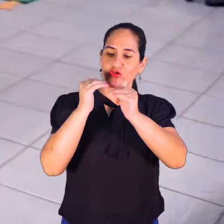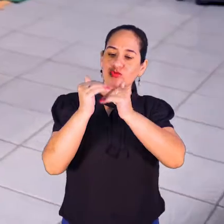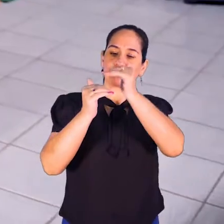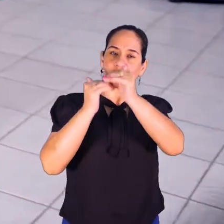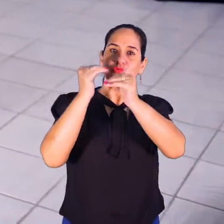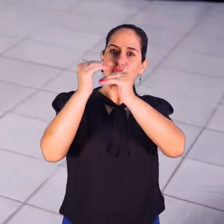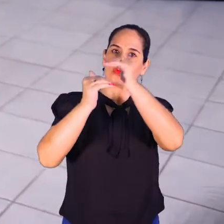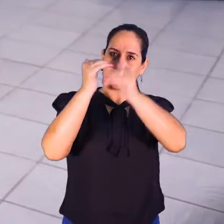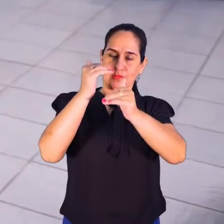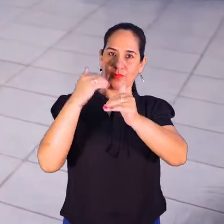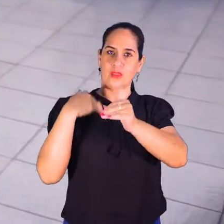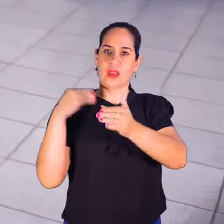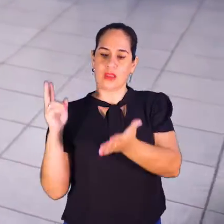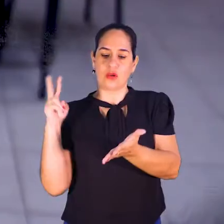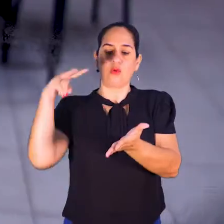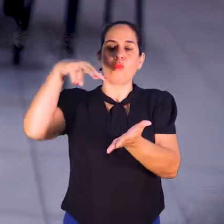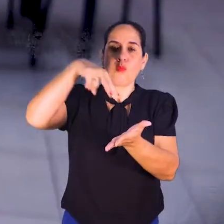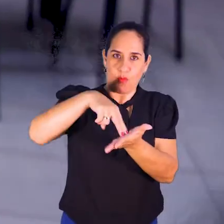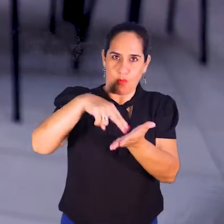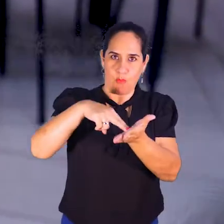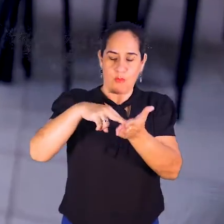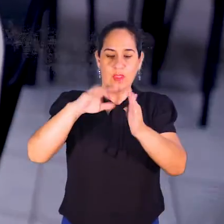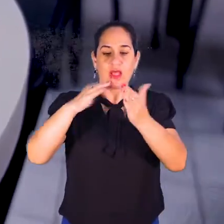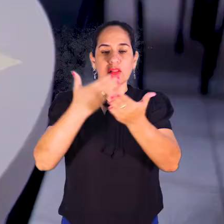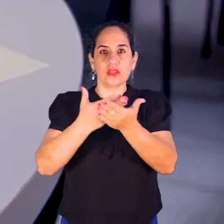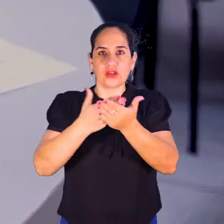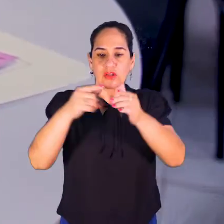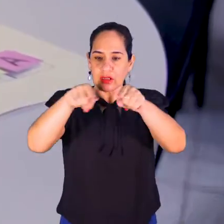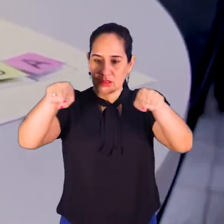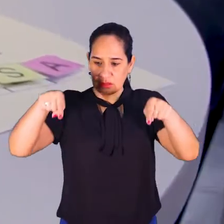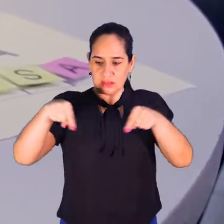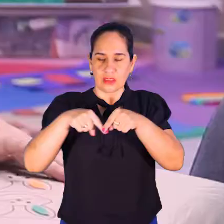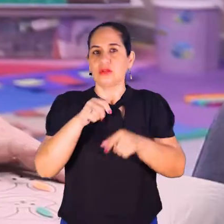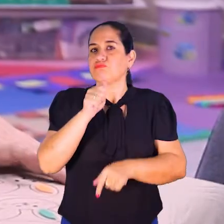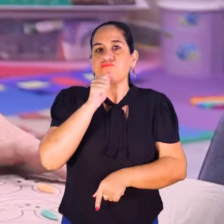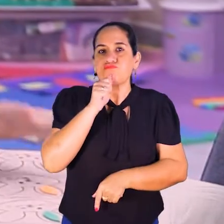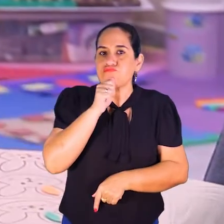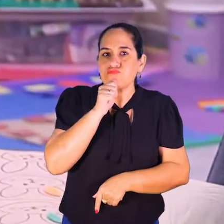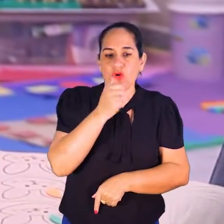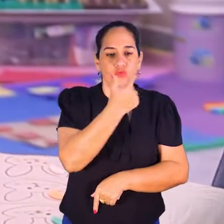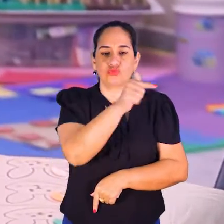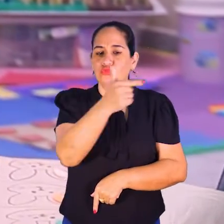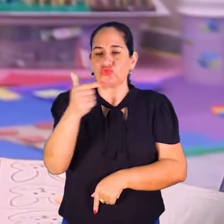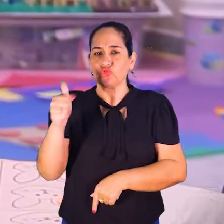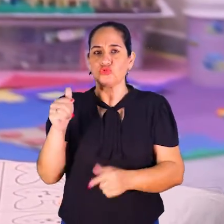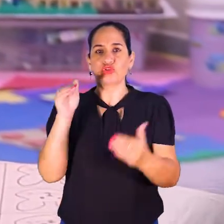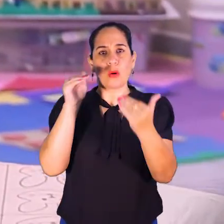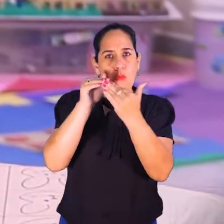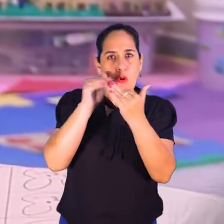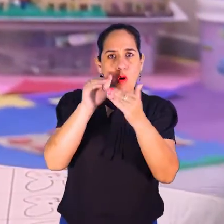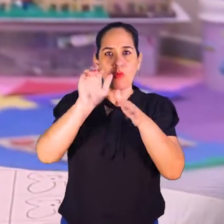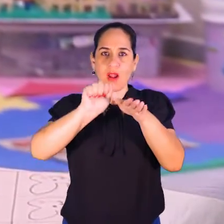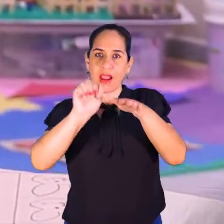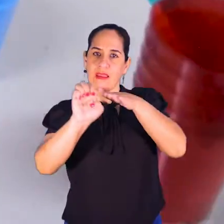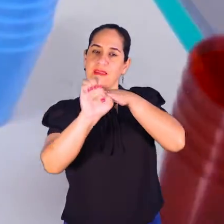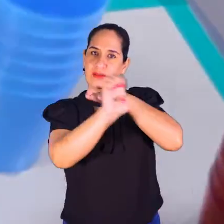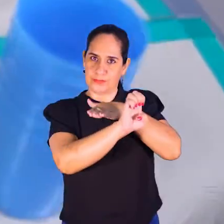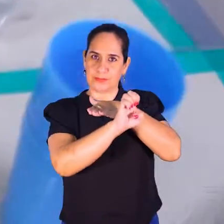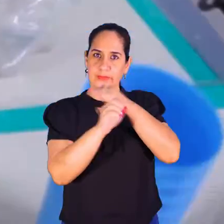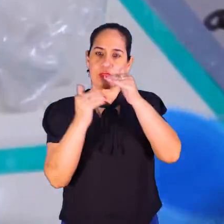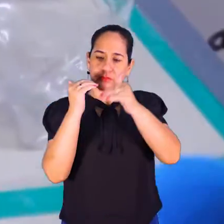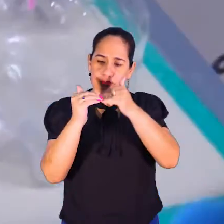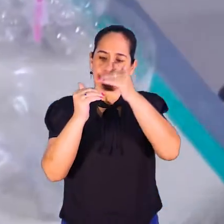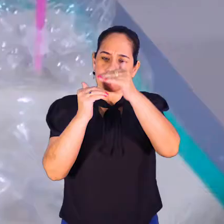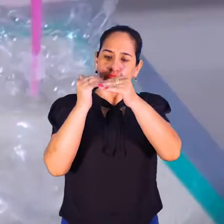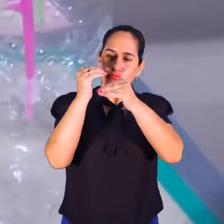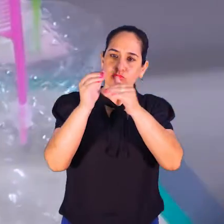de construção. Quando eu cheguei aqui na escola, nós não tínhamos ainda a sala, nós não tínhamos ainda o formato do AEE. Aos poucos